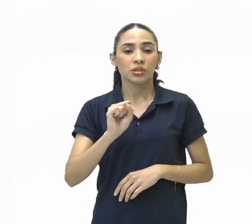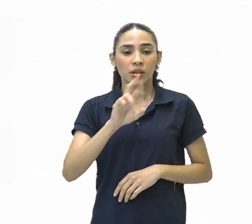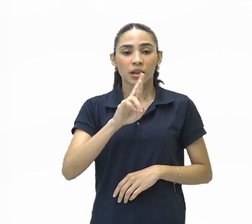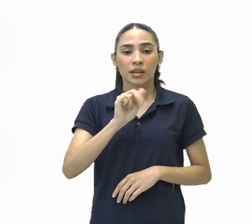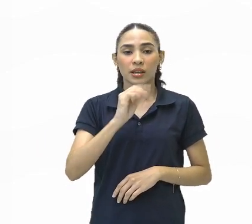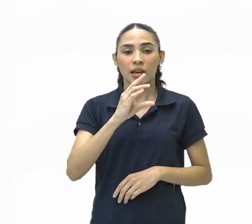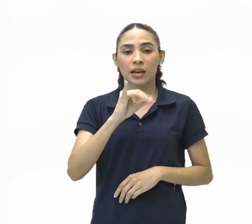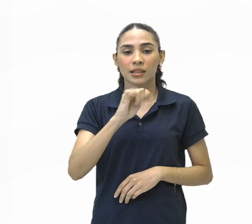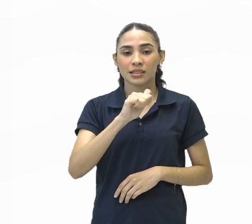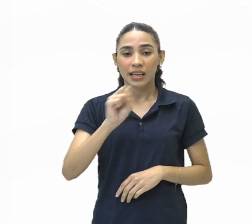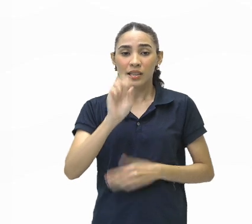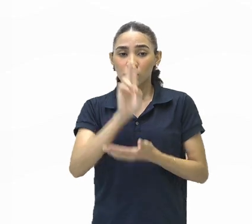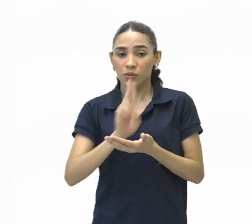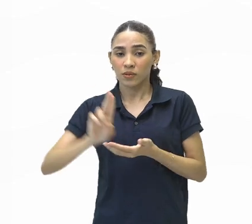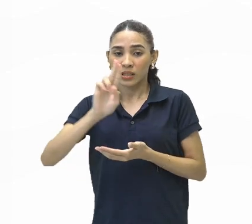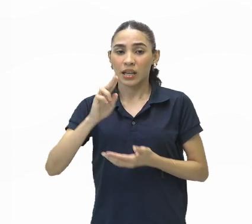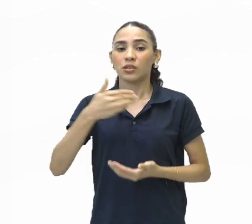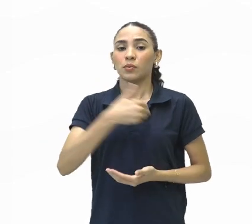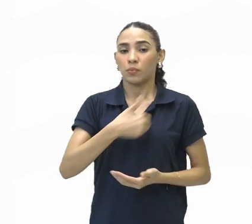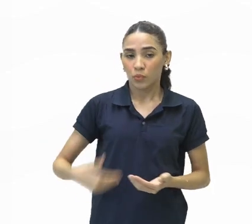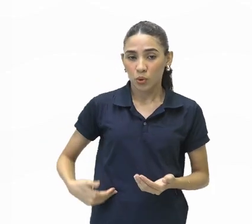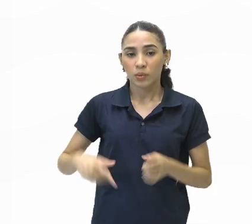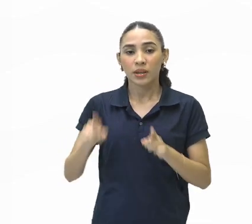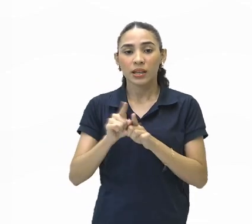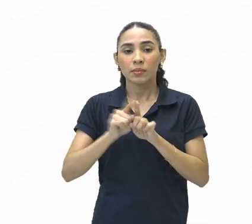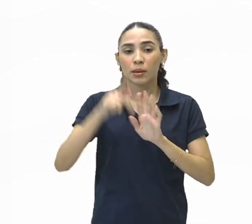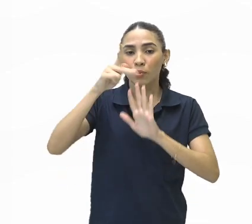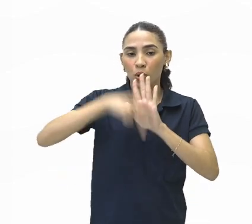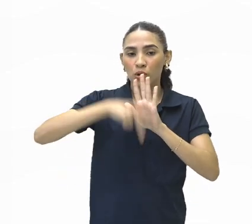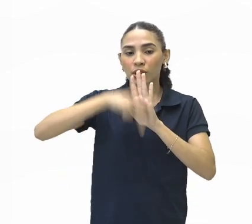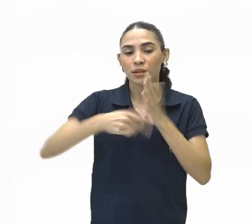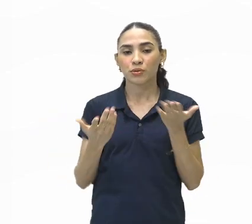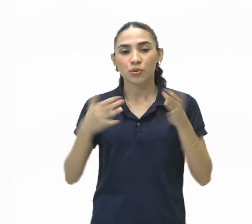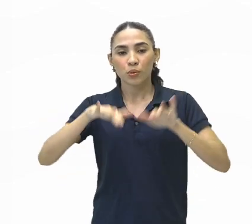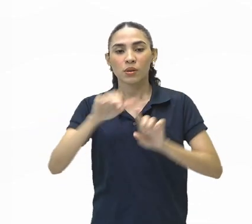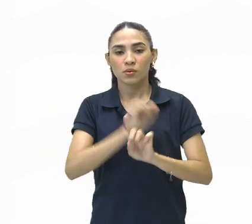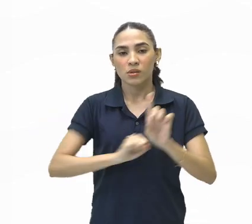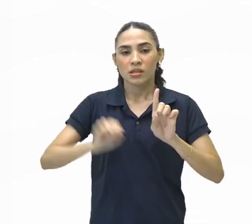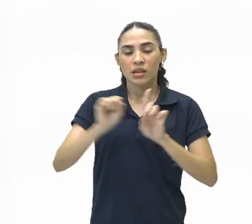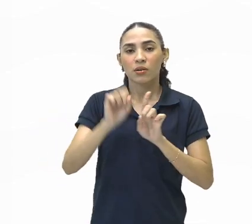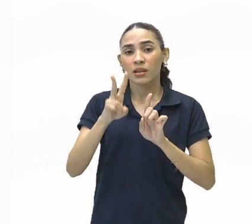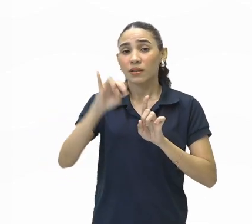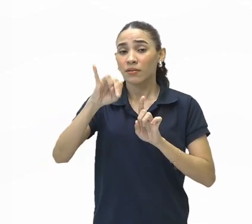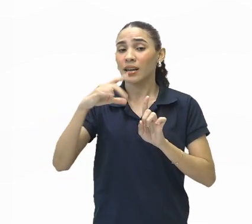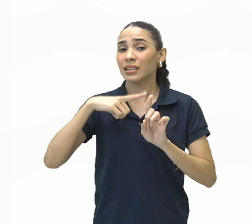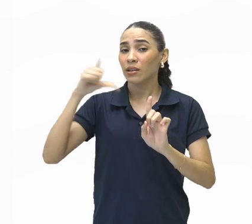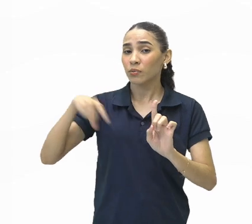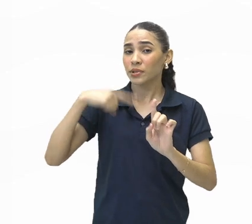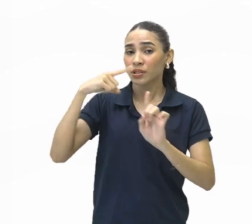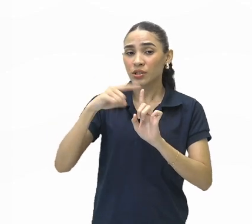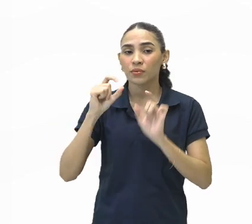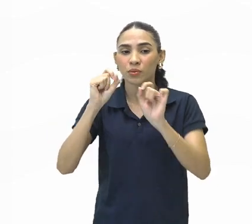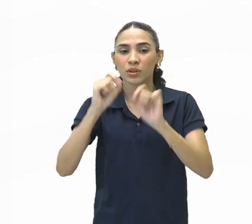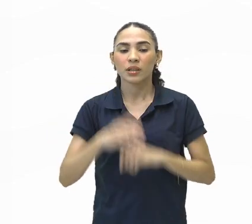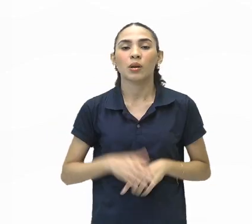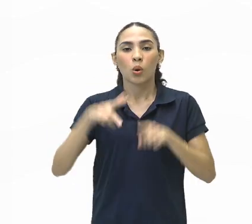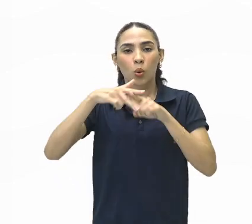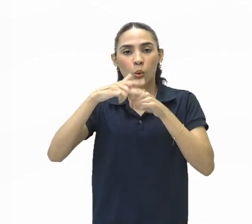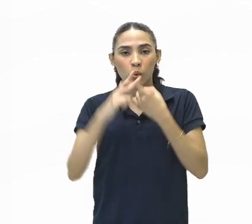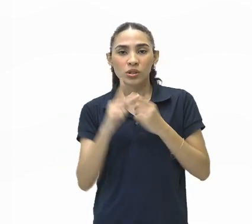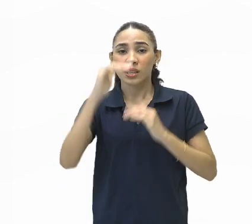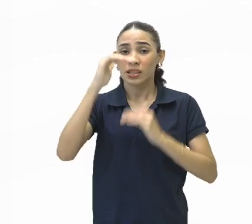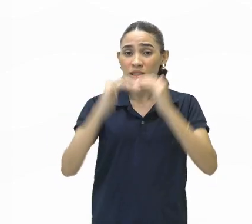universidades públicas e programas de inclusão social, que vão visar, né, corrigir as